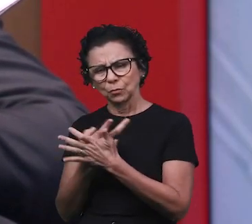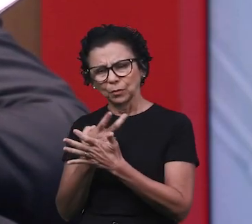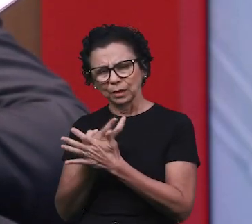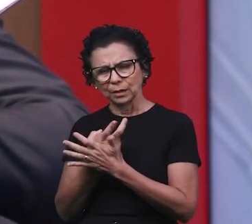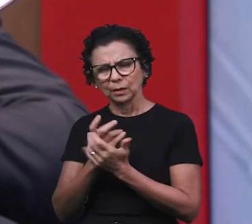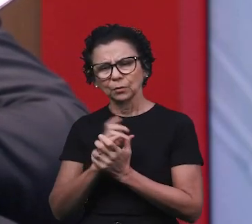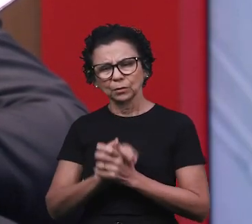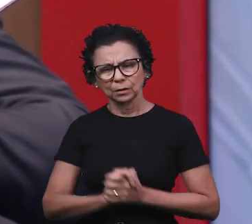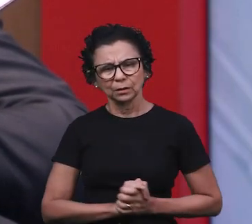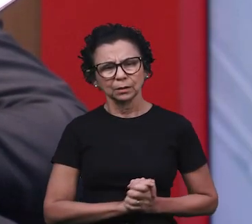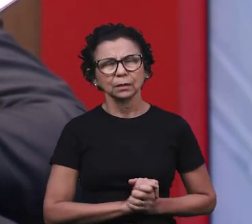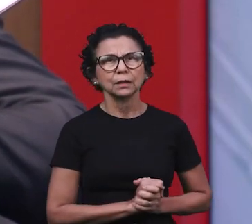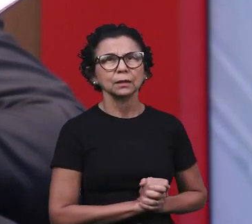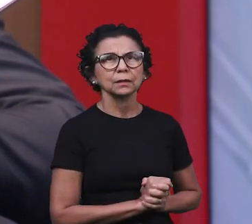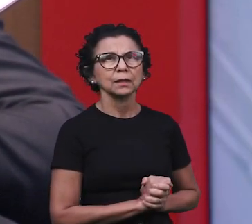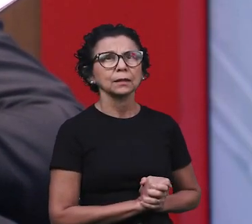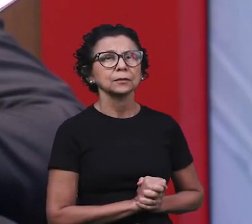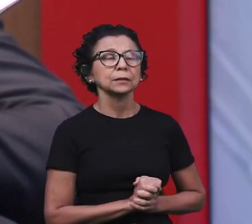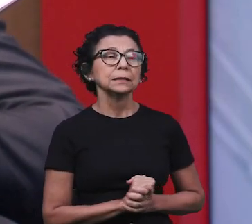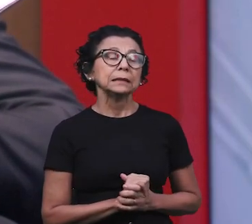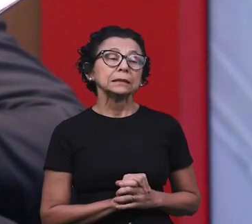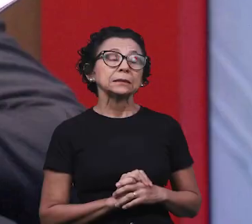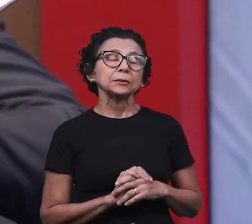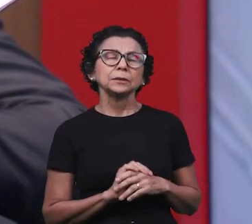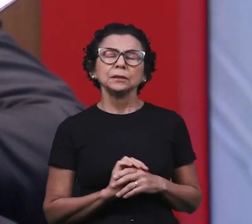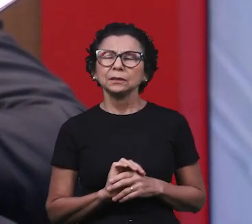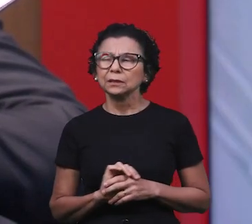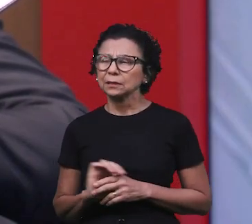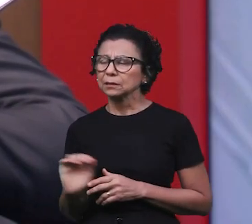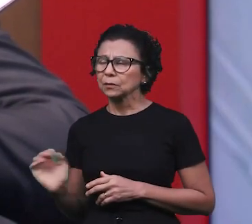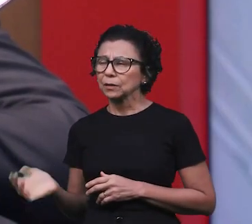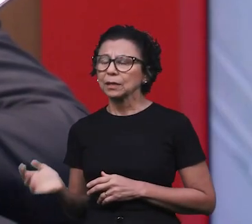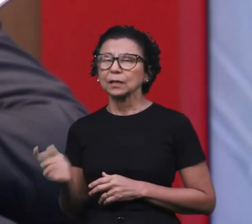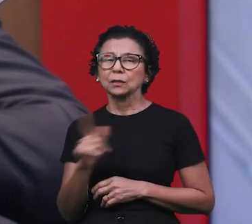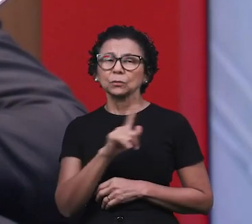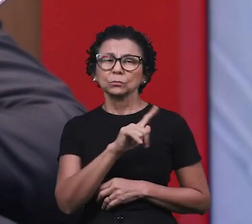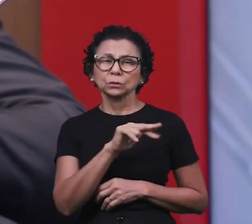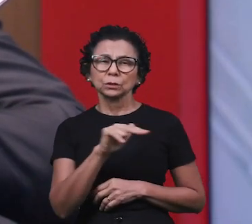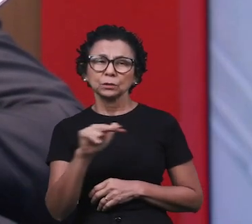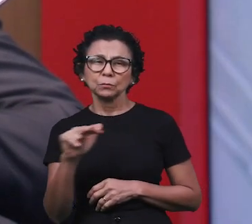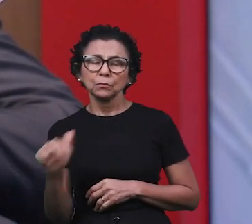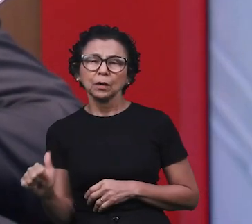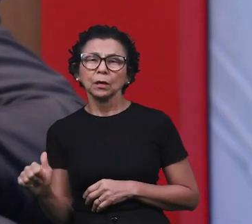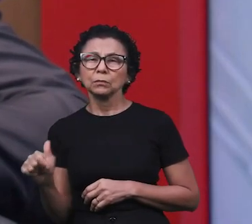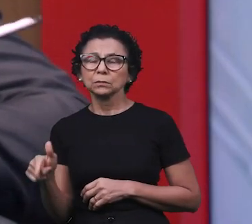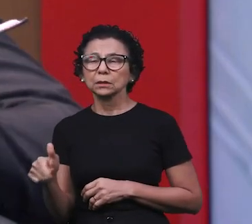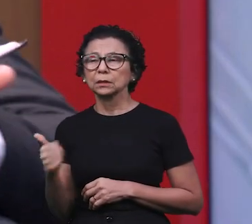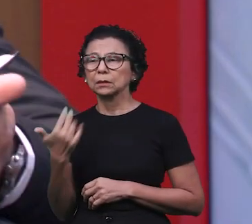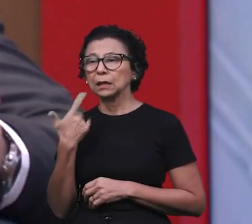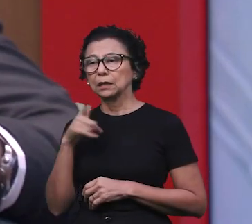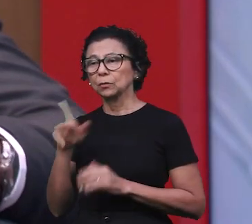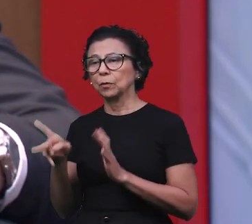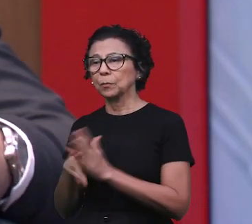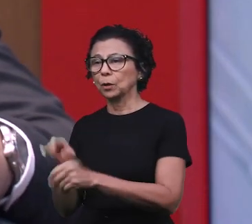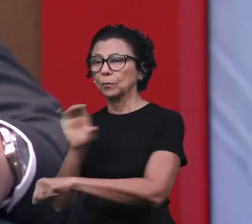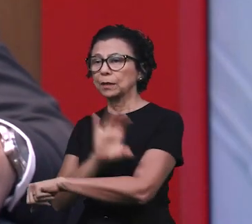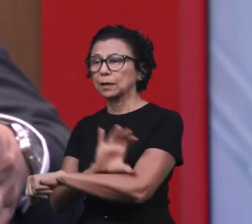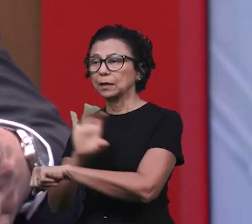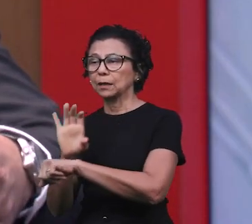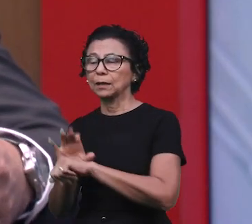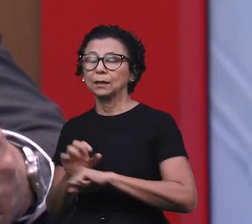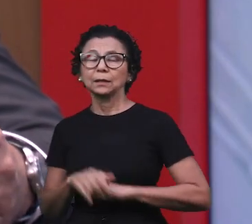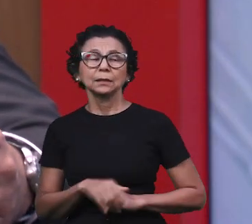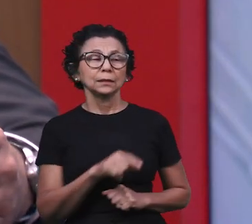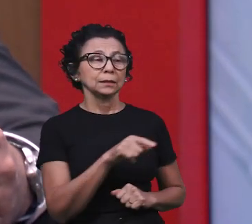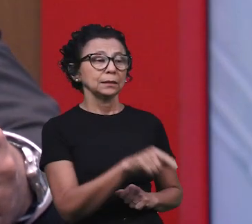mas José tudo entendia, porque José sabia a língua deles. Eles é que não conheciam a língua de José. Eles conversando na língua